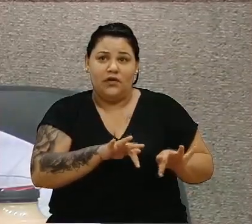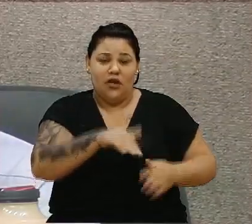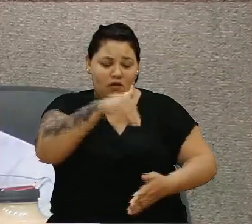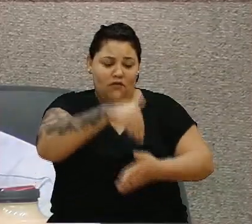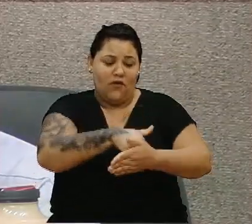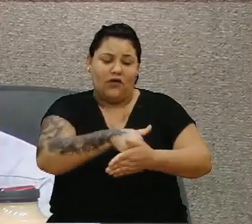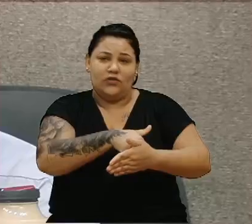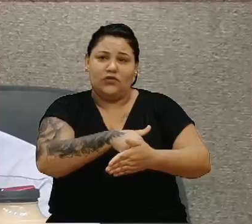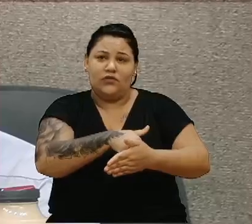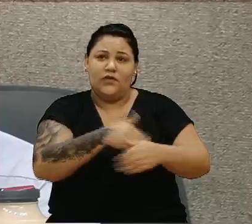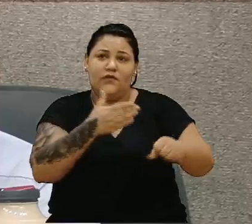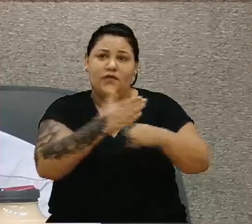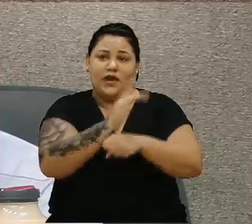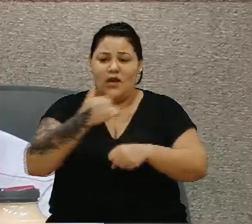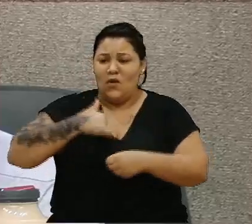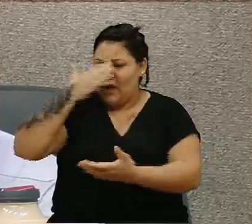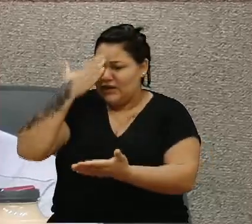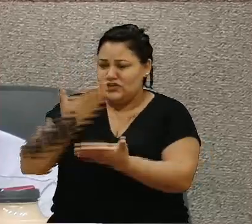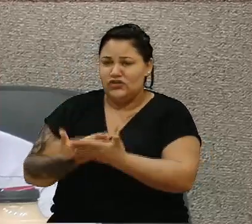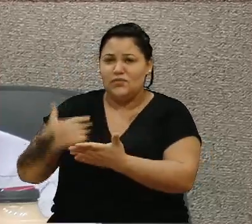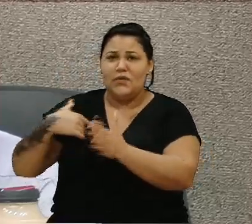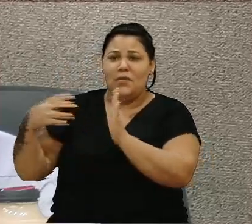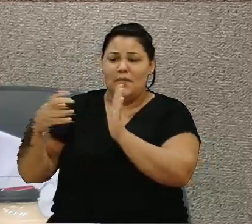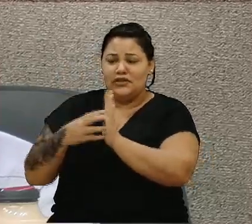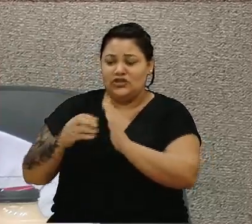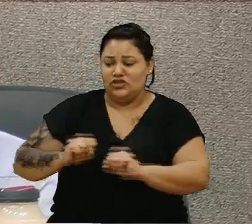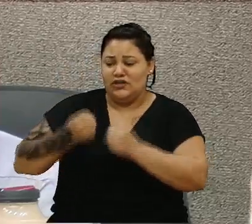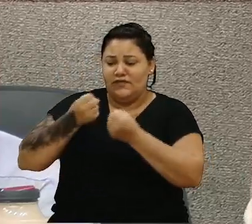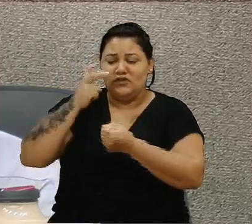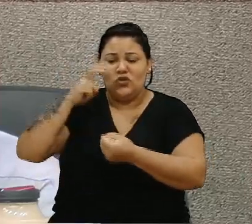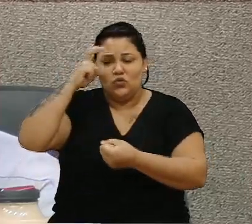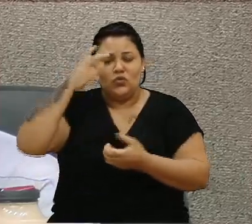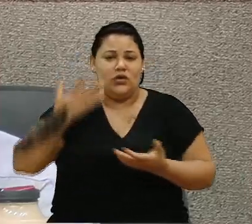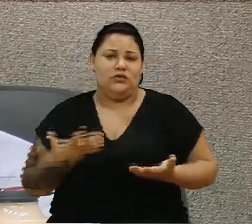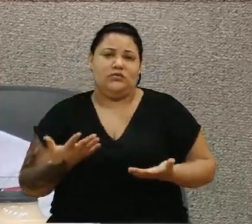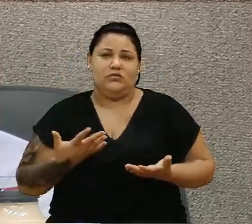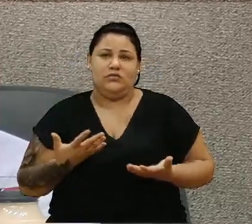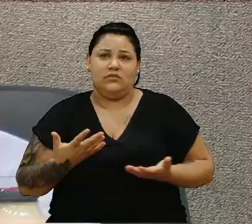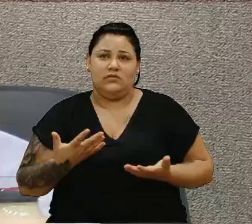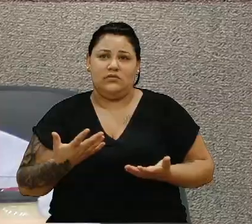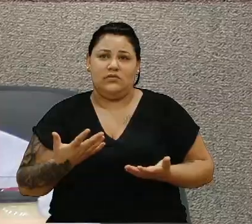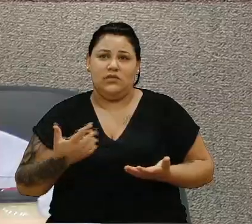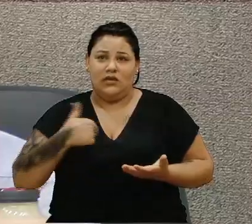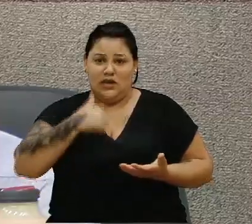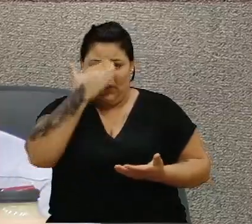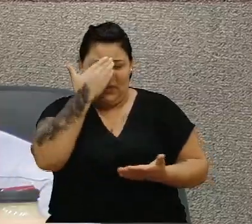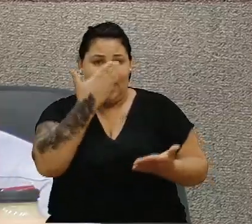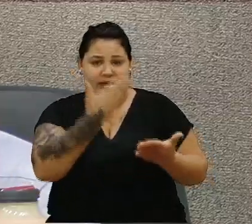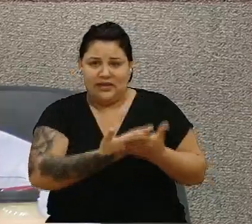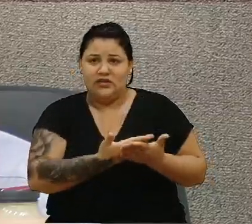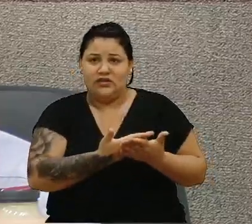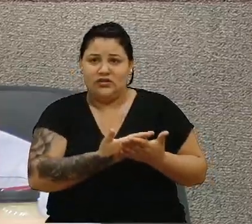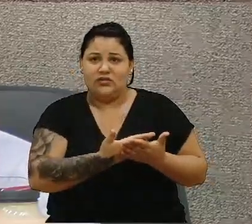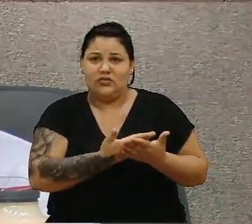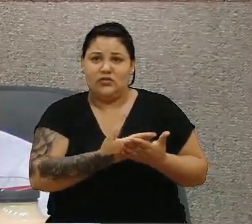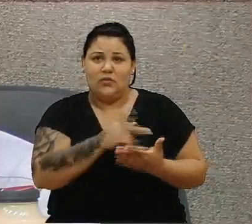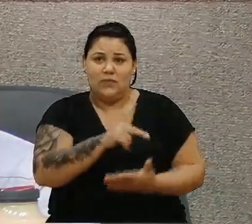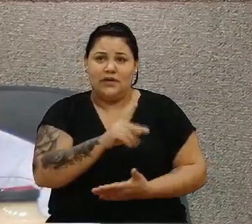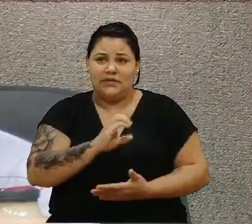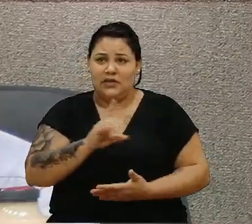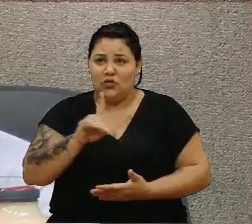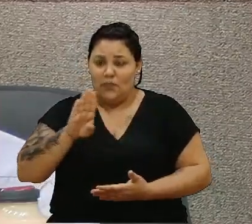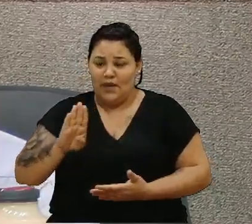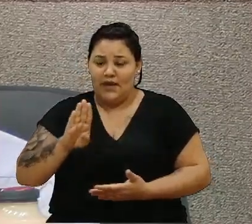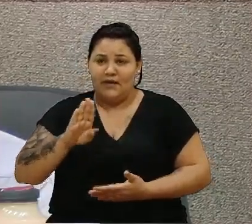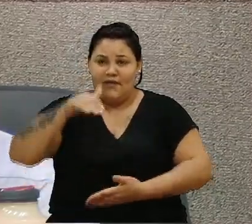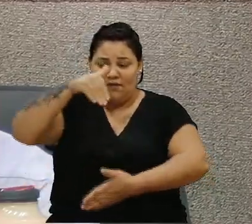acredito e porque o meu partido e a gente defende a cultura. Eu ainda acredito que o PCdoB vai voltar para cá, para o plenário daqui a pouco, e